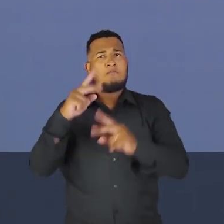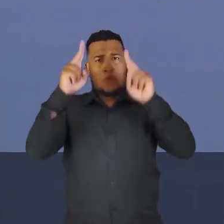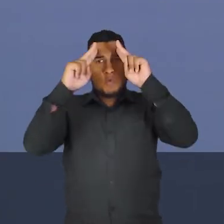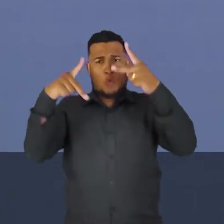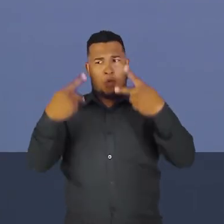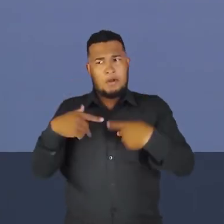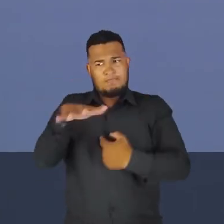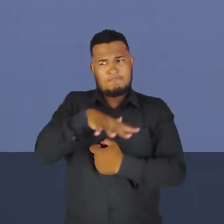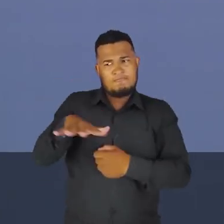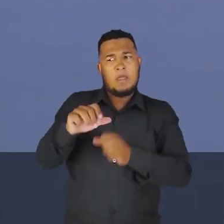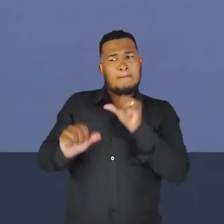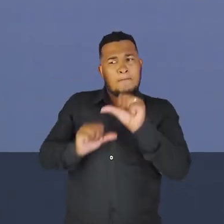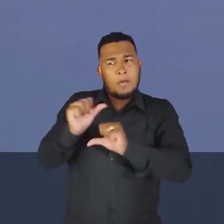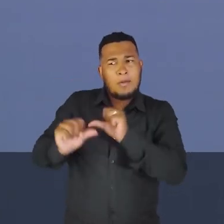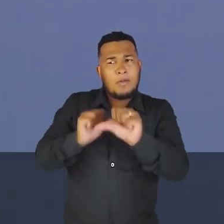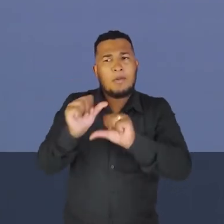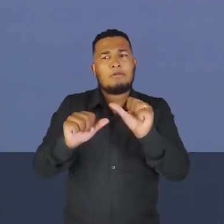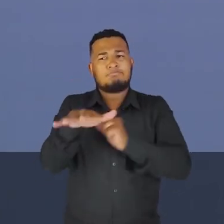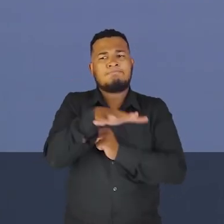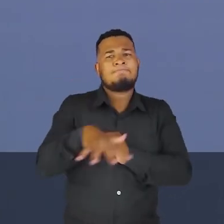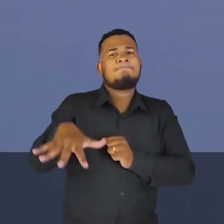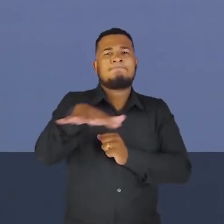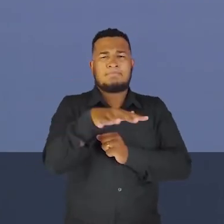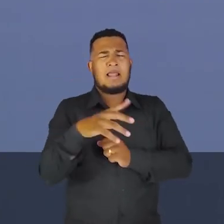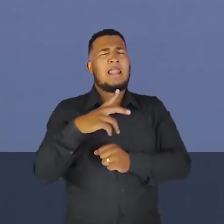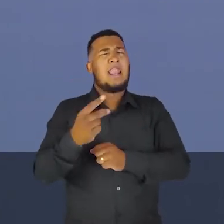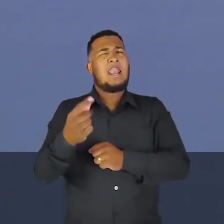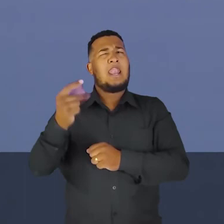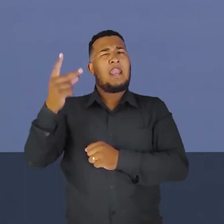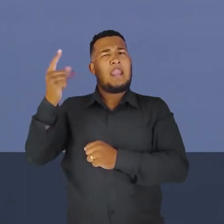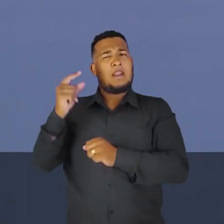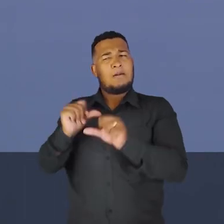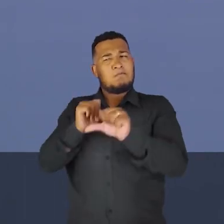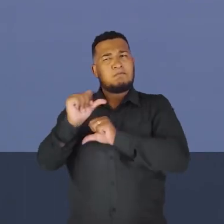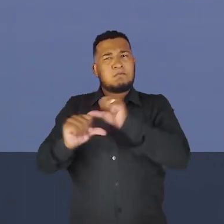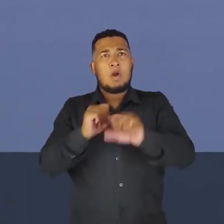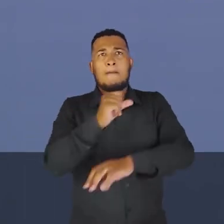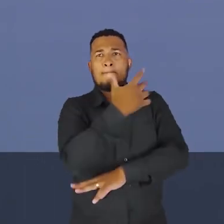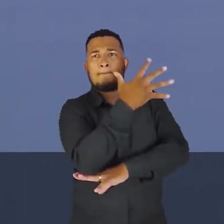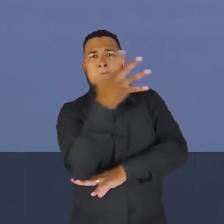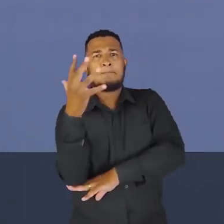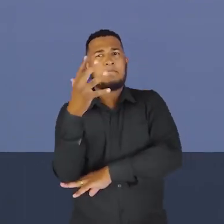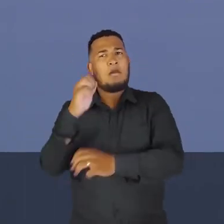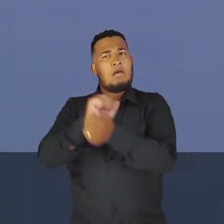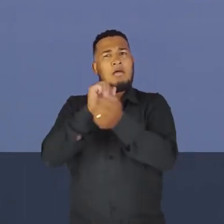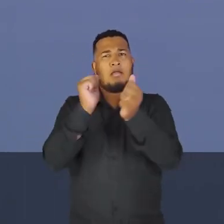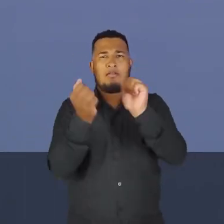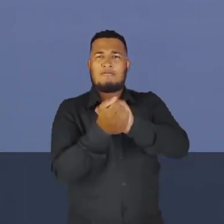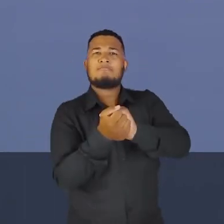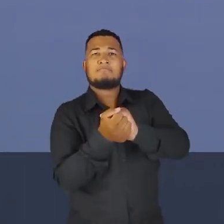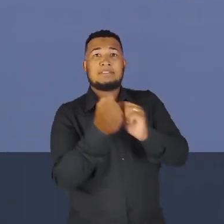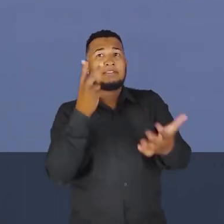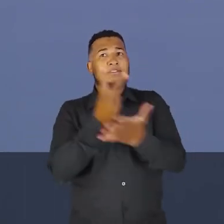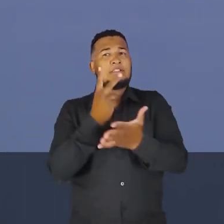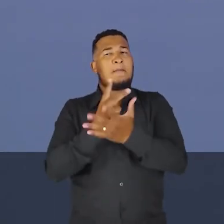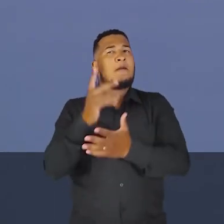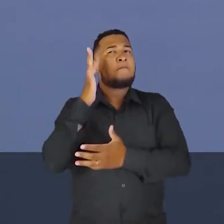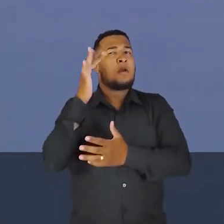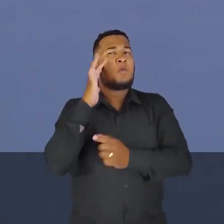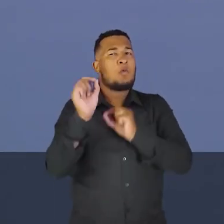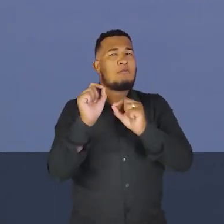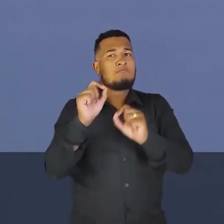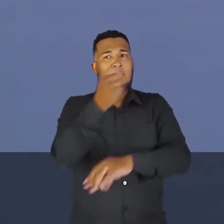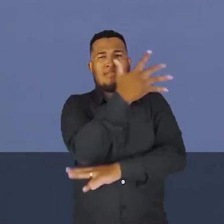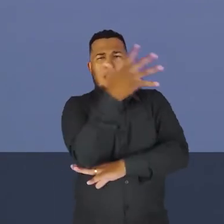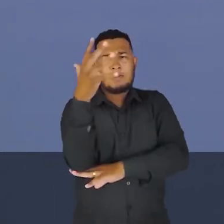modificando o meio em que vive. Desde sempre, desde os primórdios, né, o homem altera a paisagem, ele modifica. Ele sempre pensou na natureza de